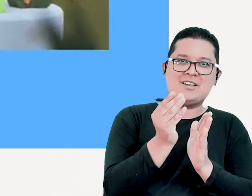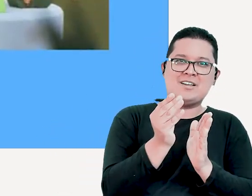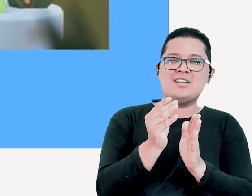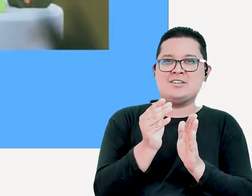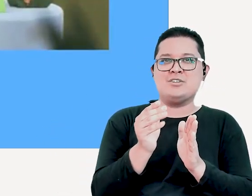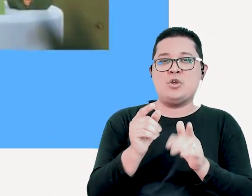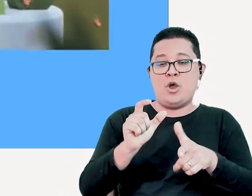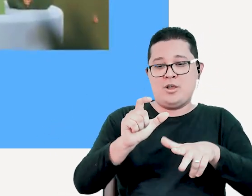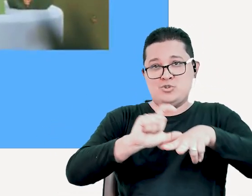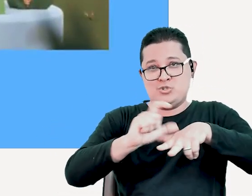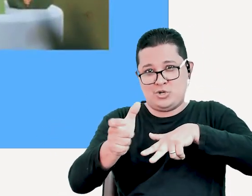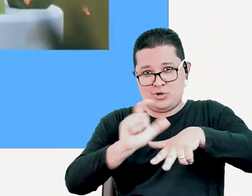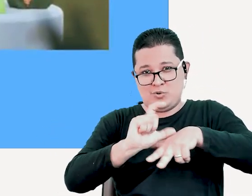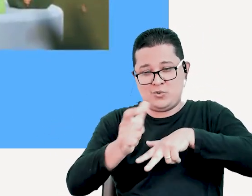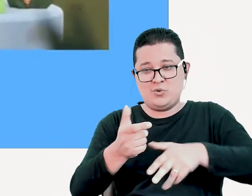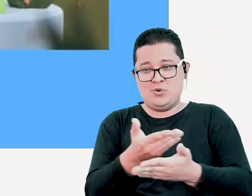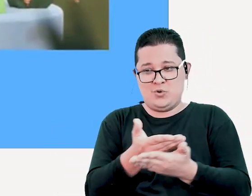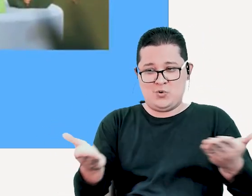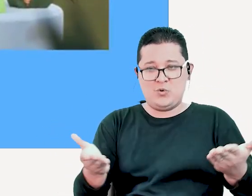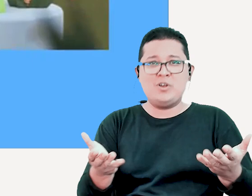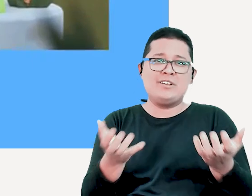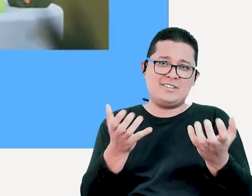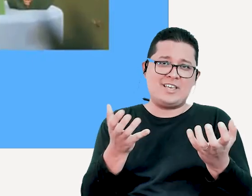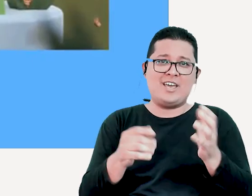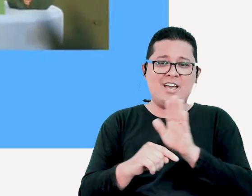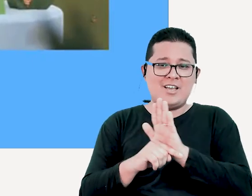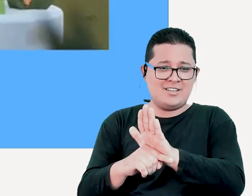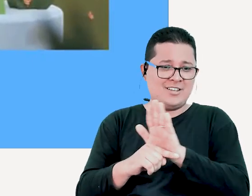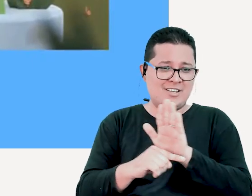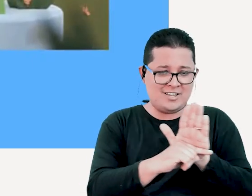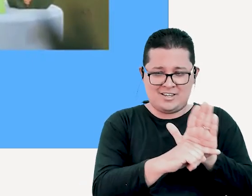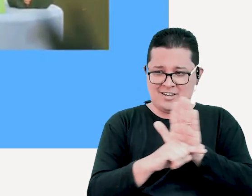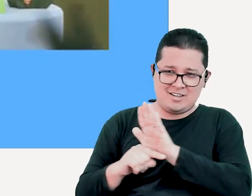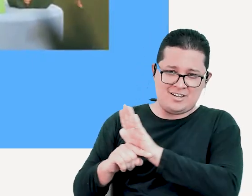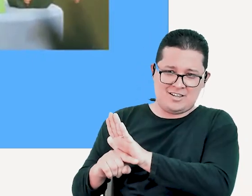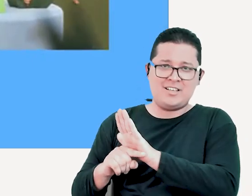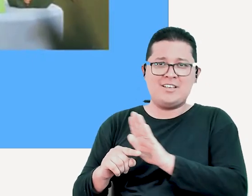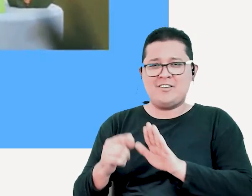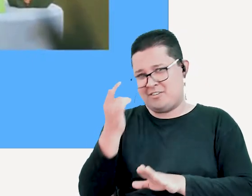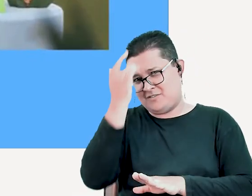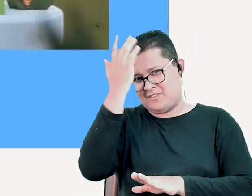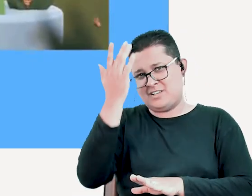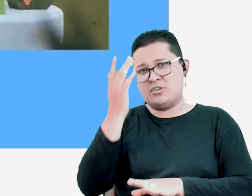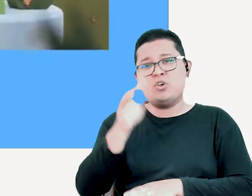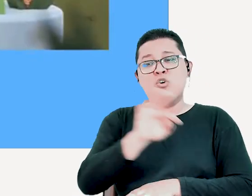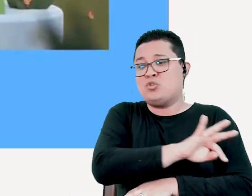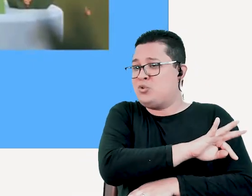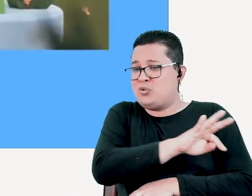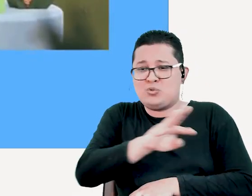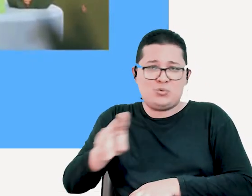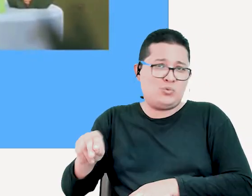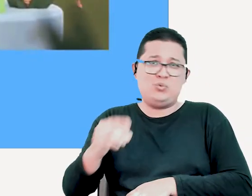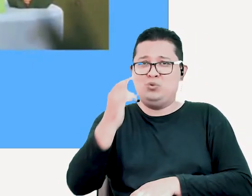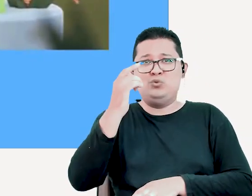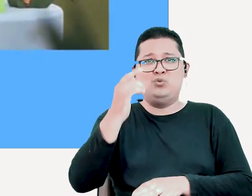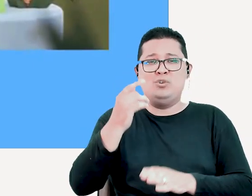das vezes dentro das empresas é todo mundo, porque todo mundo escreve, né? A gente não tem como fugir